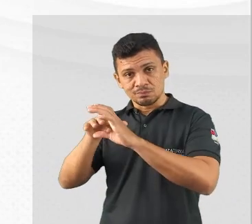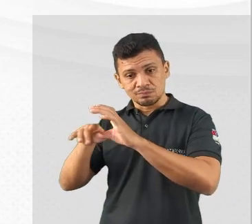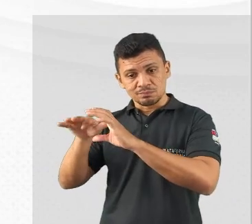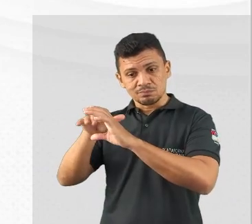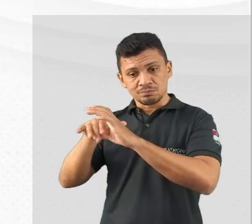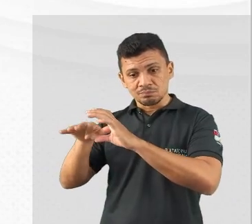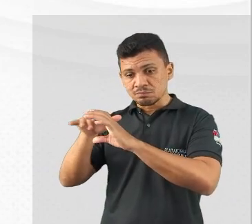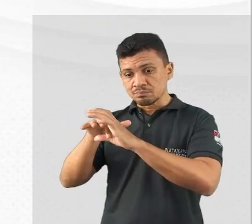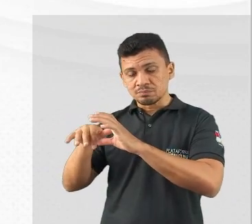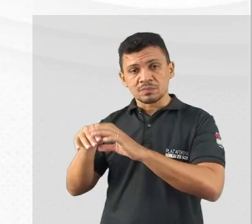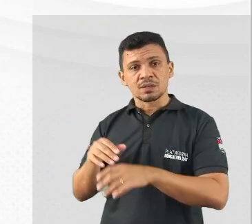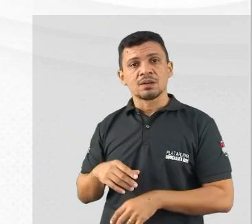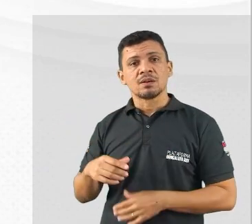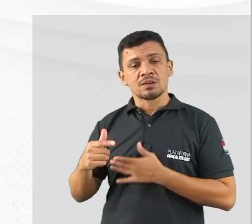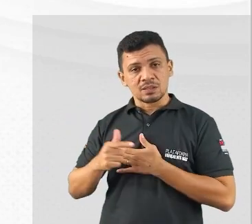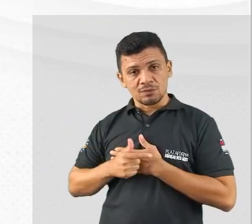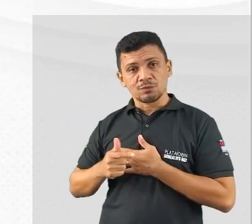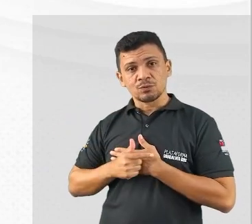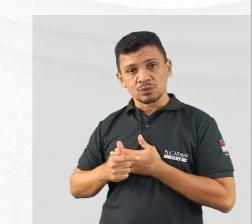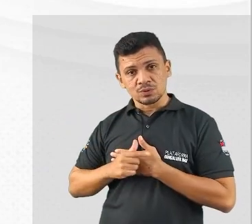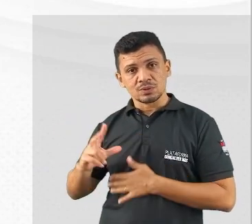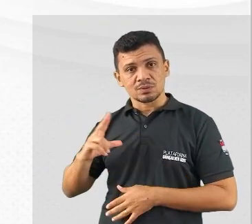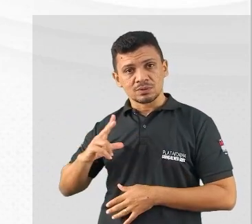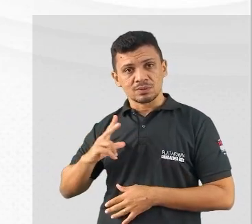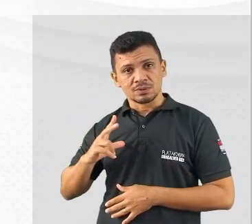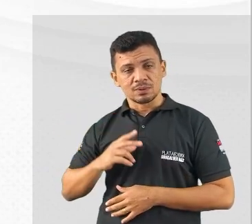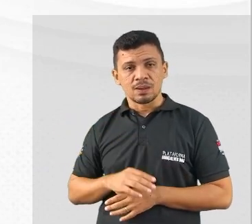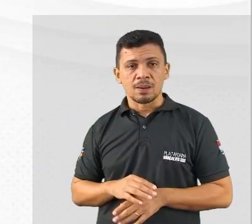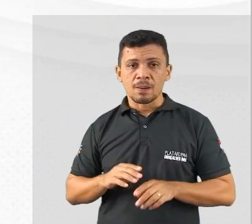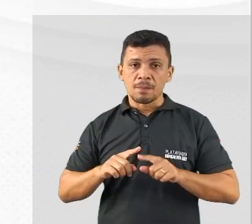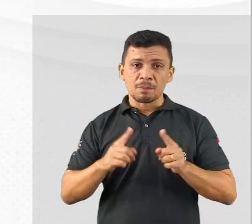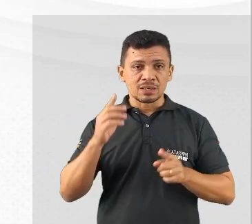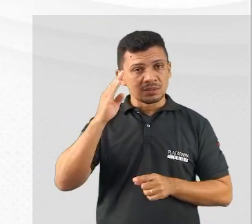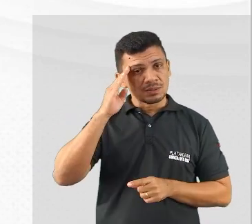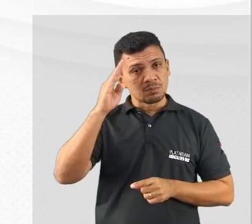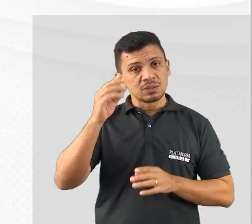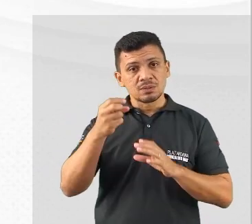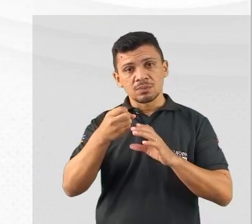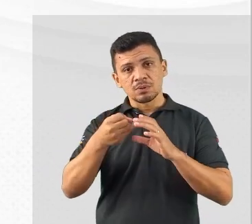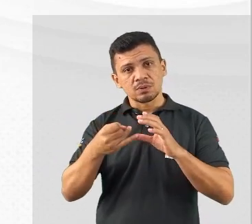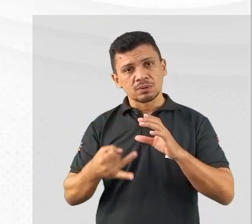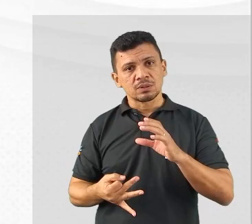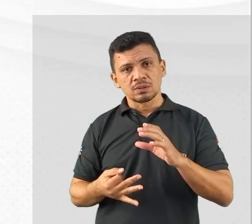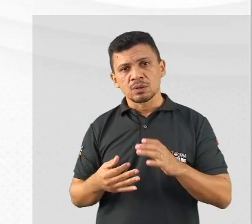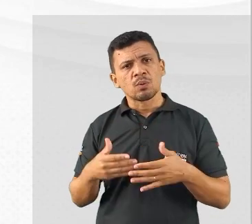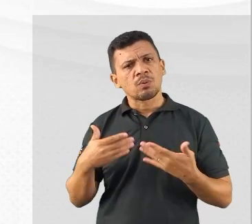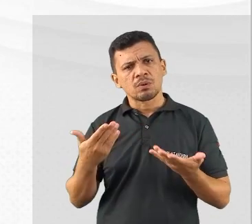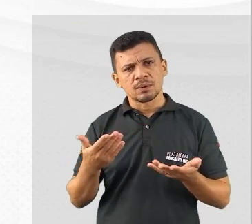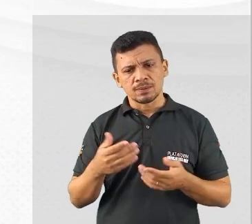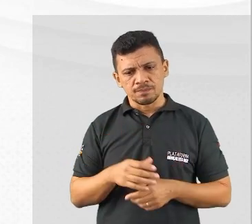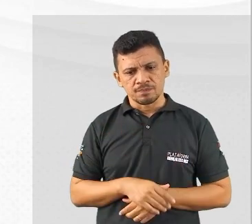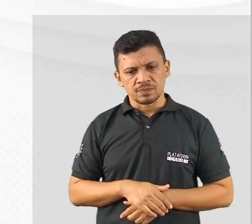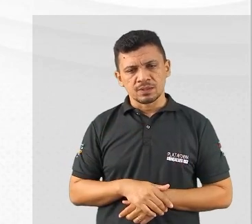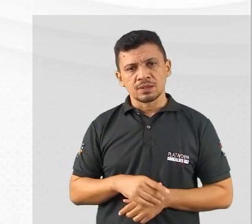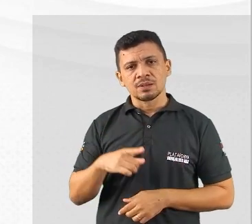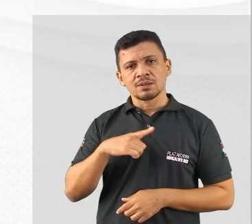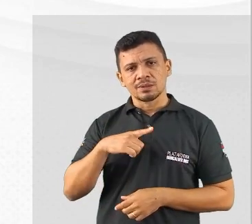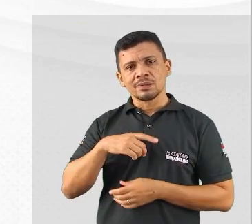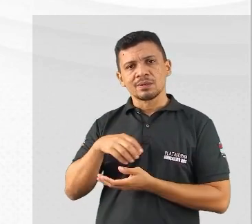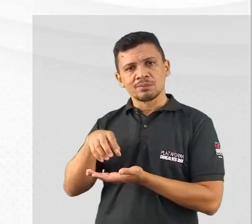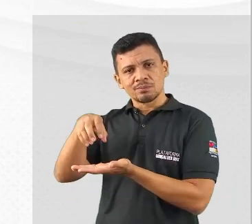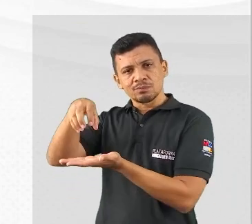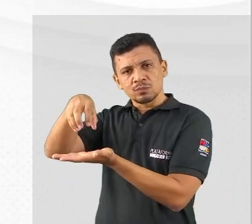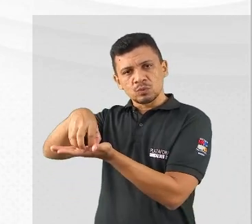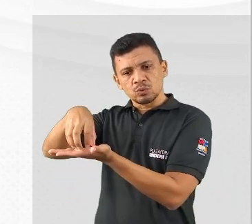que possuem funções específicas, mas a principal característica é que as células eucarióticas, elas possuem um núcleo,